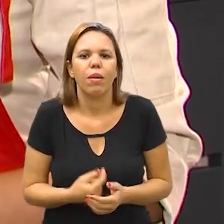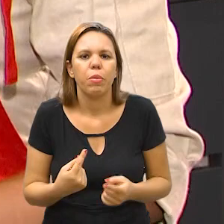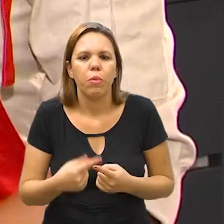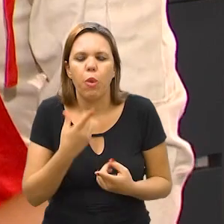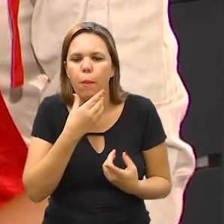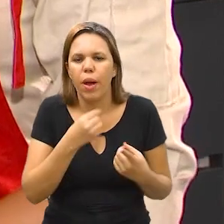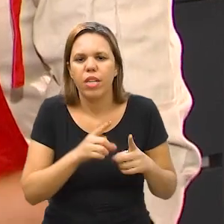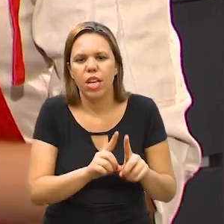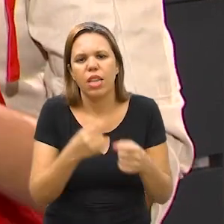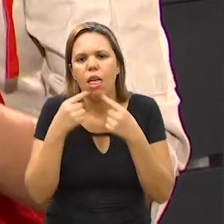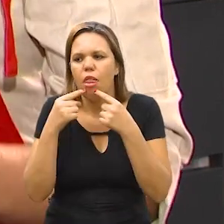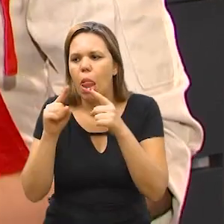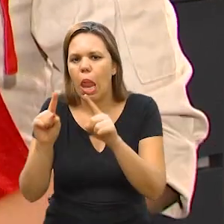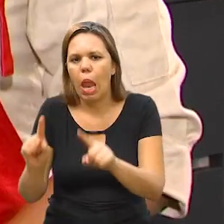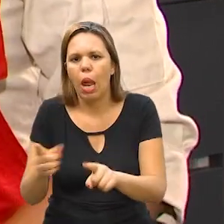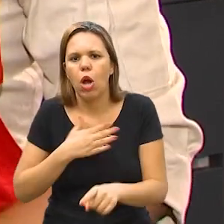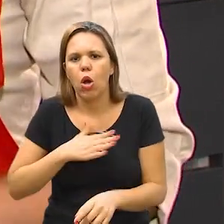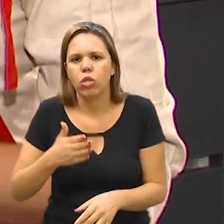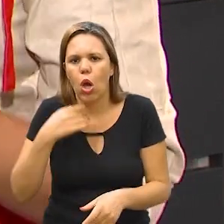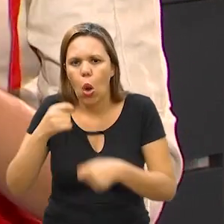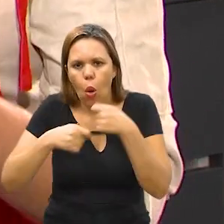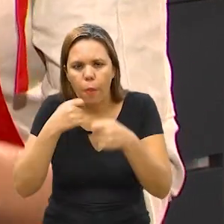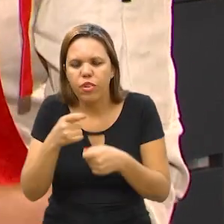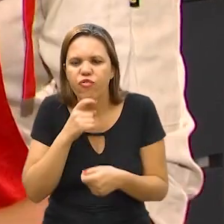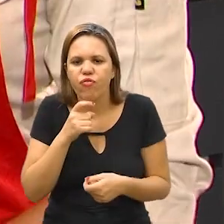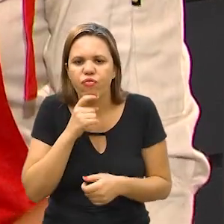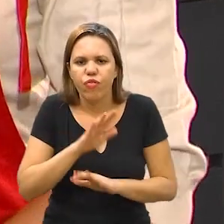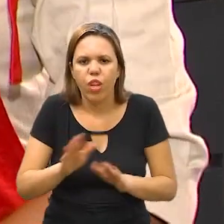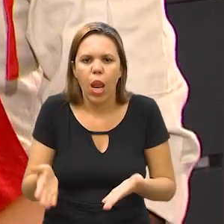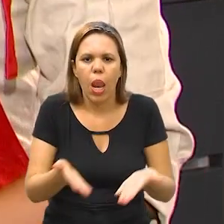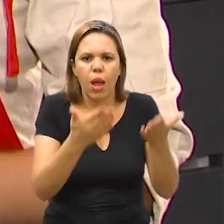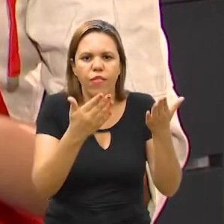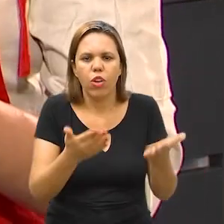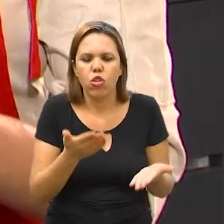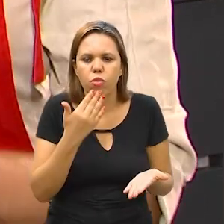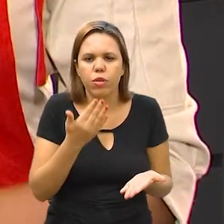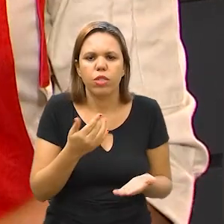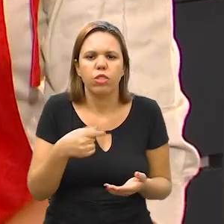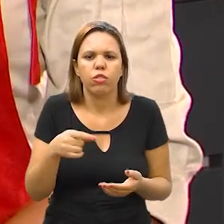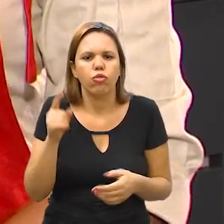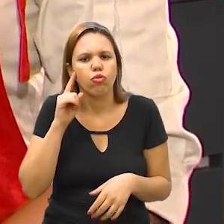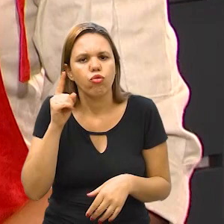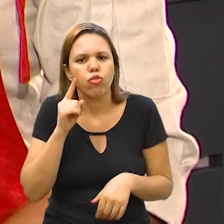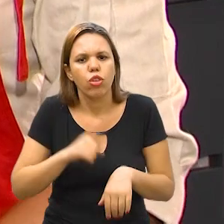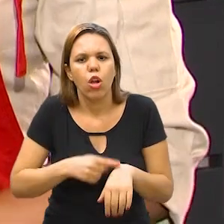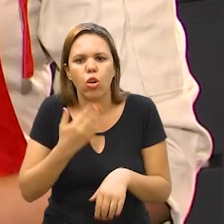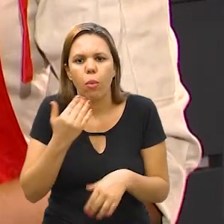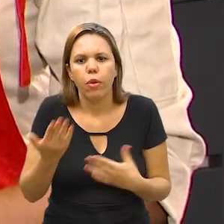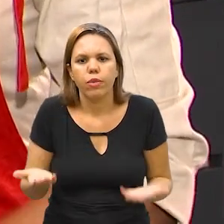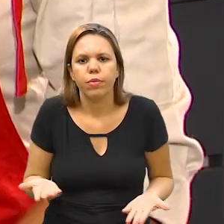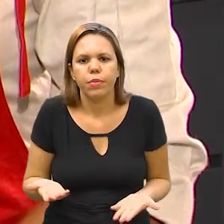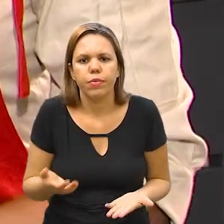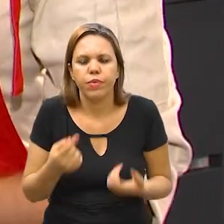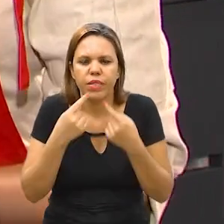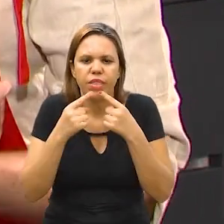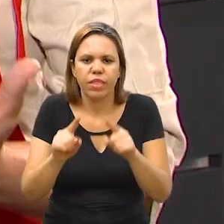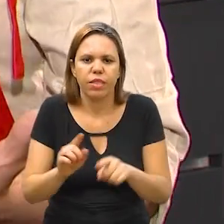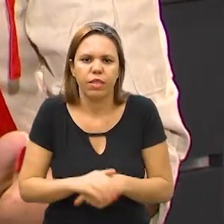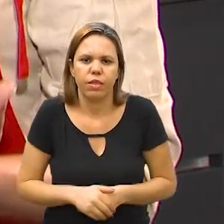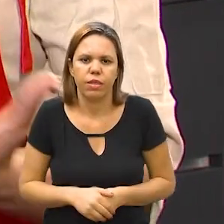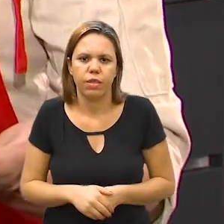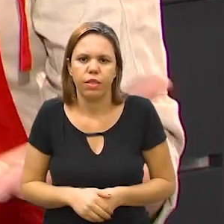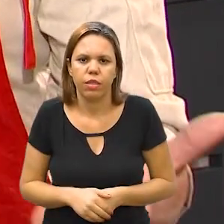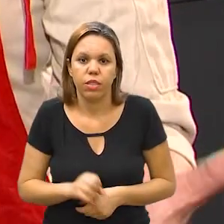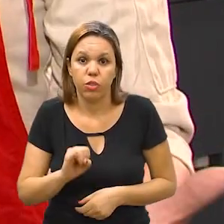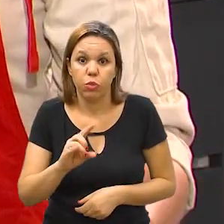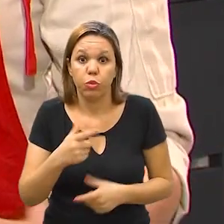meu marido tá reclamando que ele não gosta de comer comida fria e eu levava comida pra ele todo dia na hora do almoço e ele tá reclamando. Eu falei, nega,